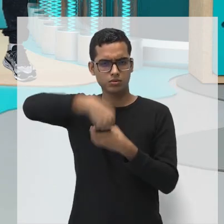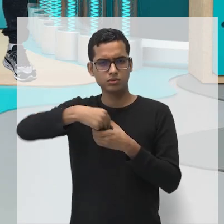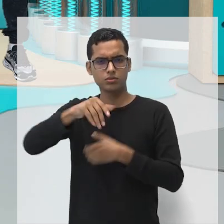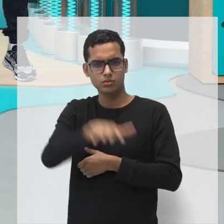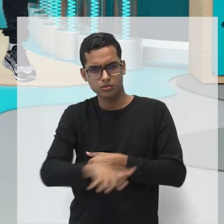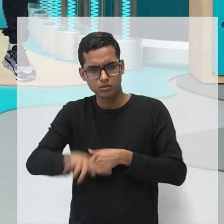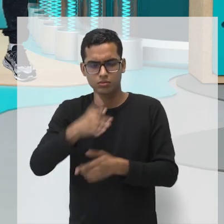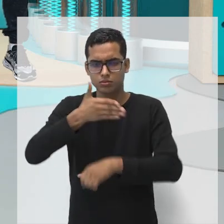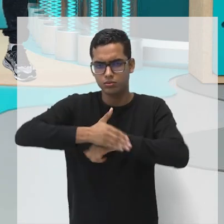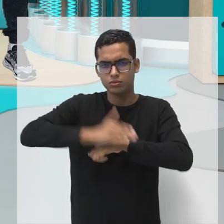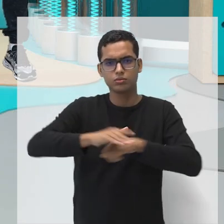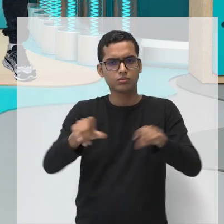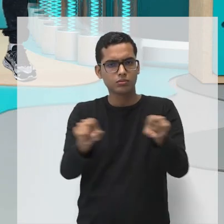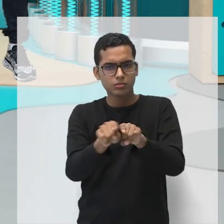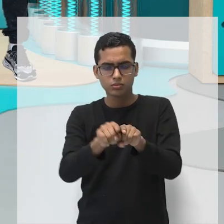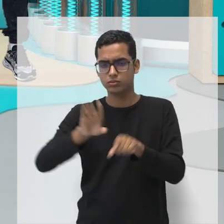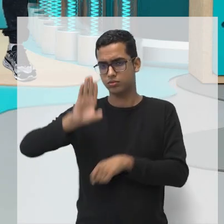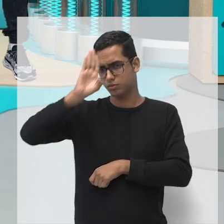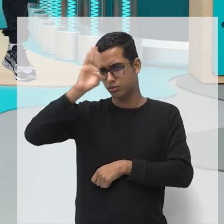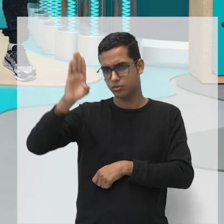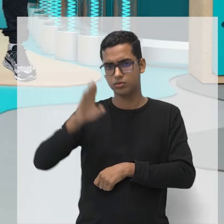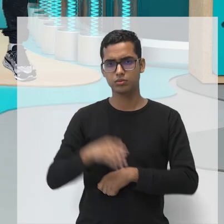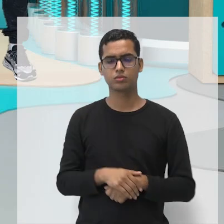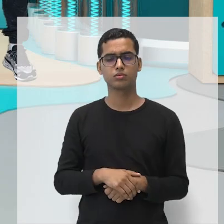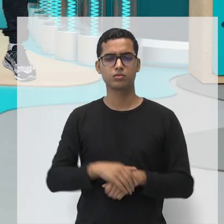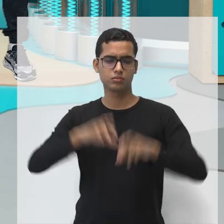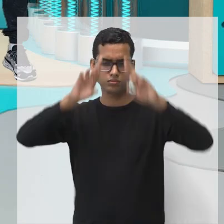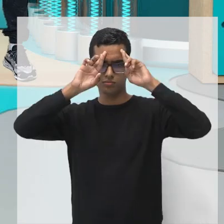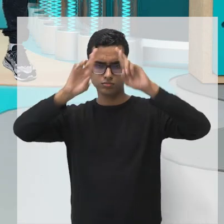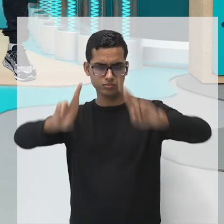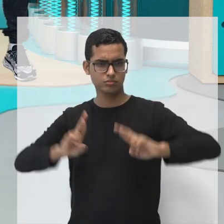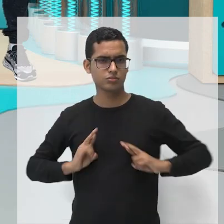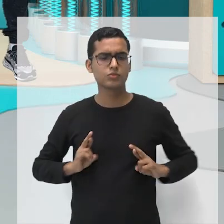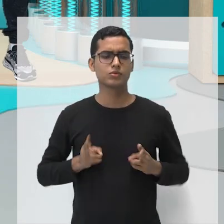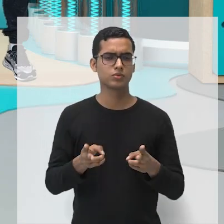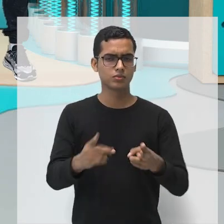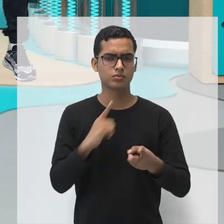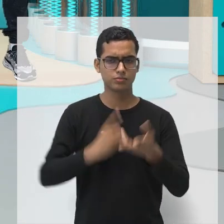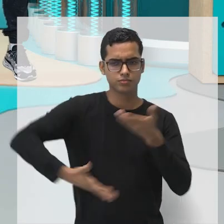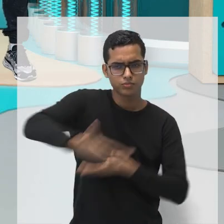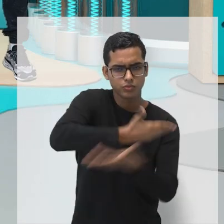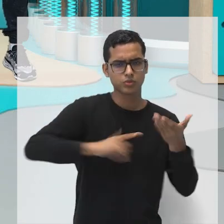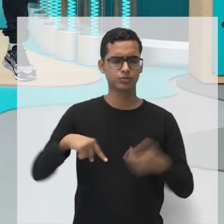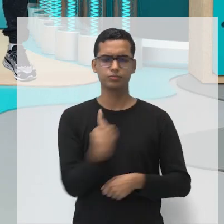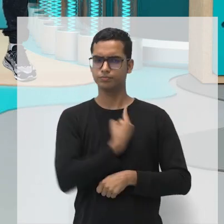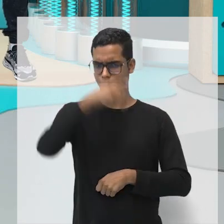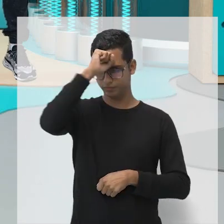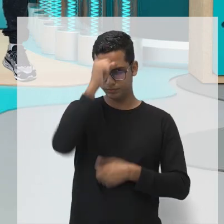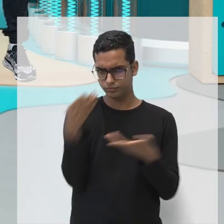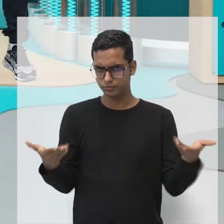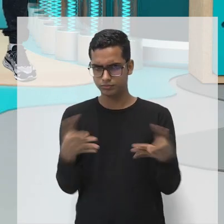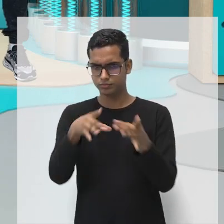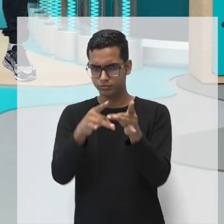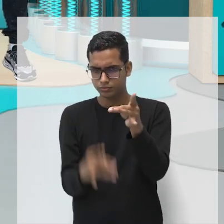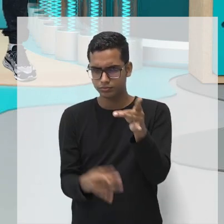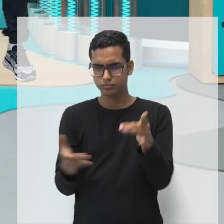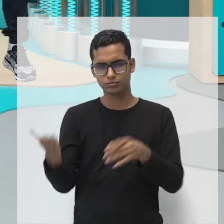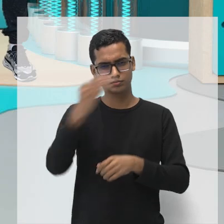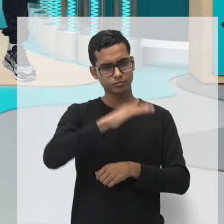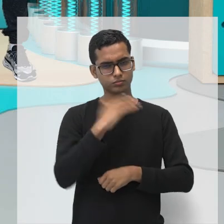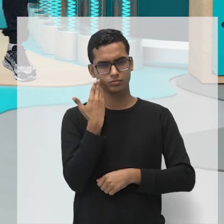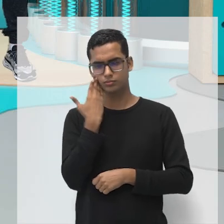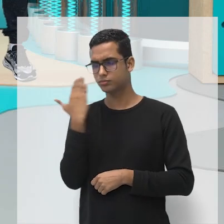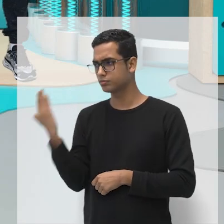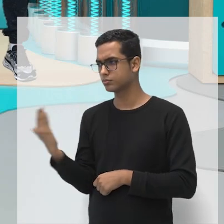meio dos seus praticantes, principalmente o respeito. Mas calma que a gente vai vai conhecer esses detalhes mais à